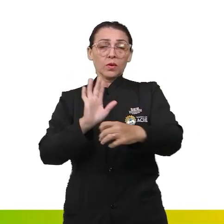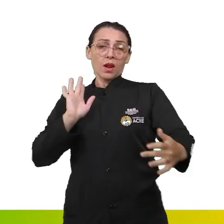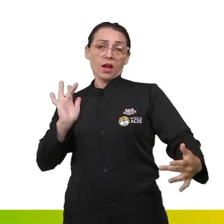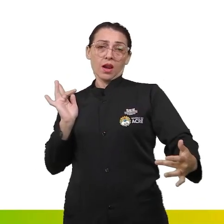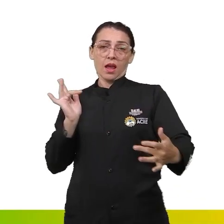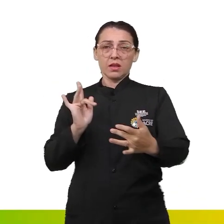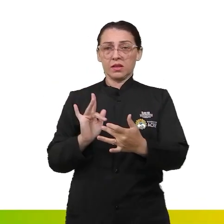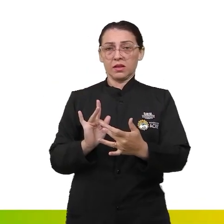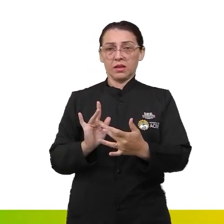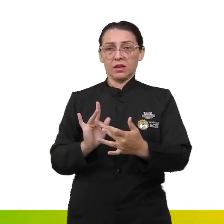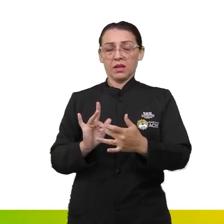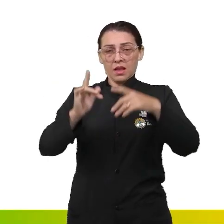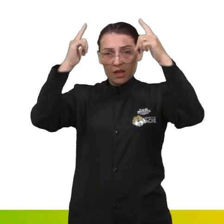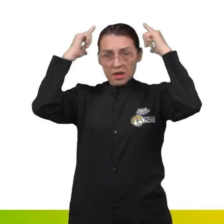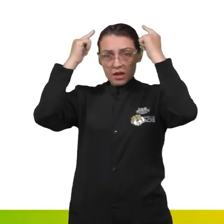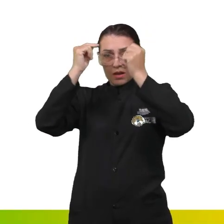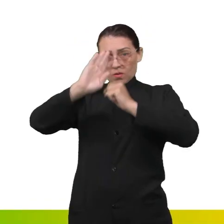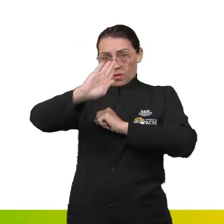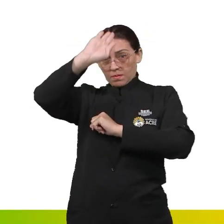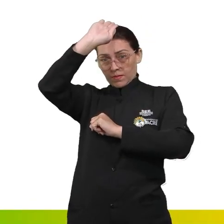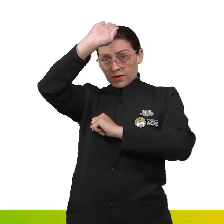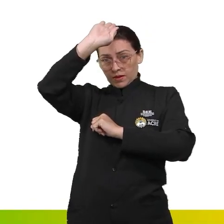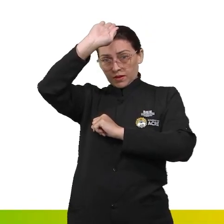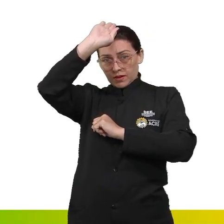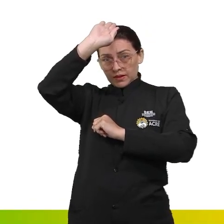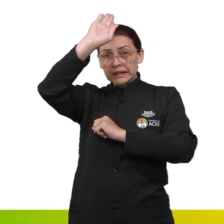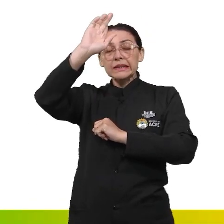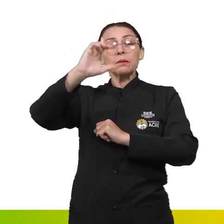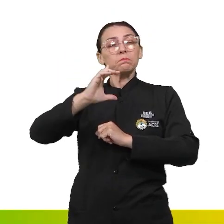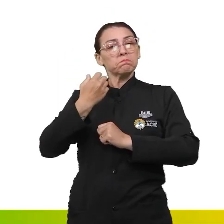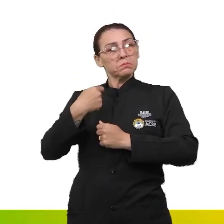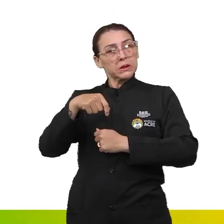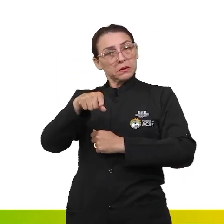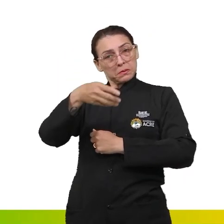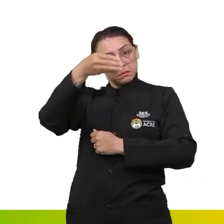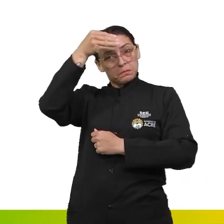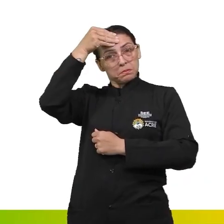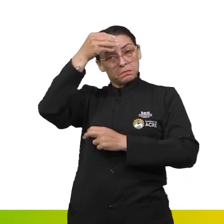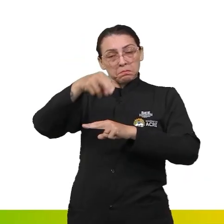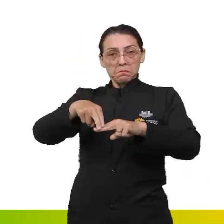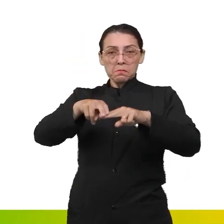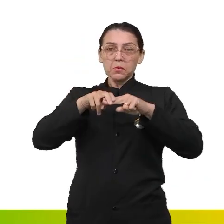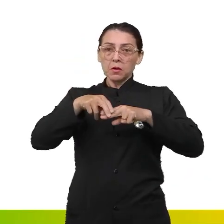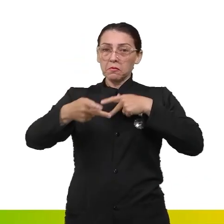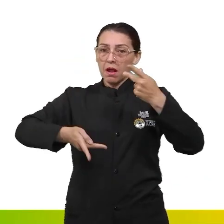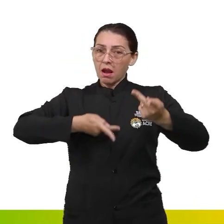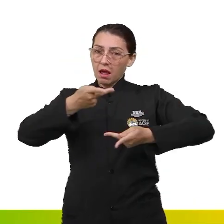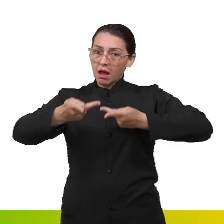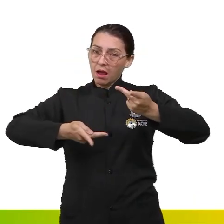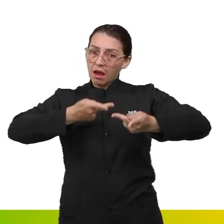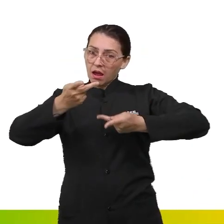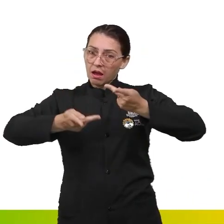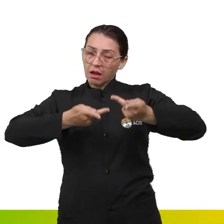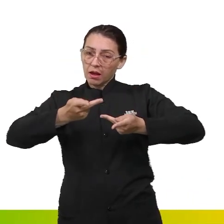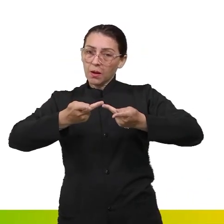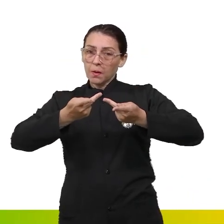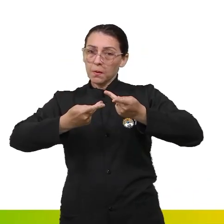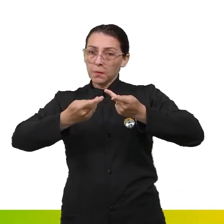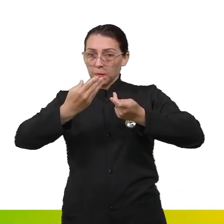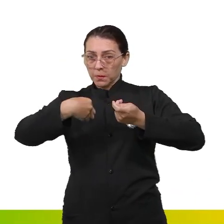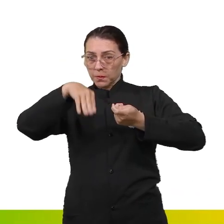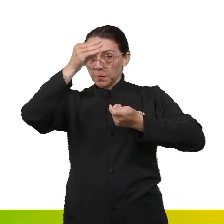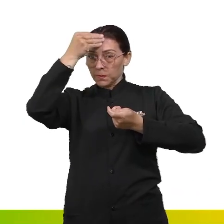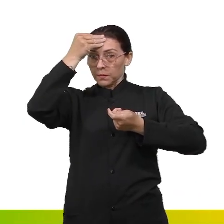clássica greco-romana. Isso tem que estar na cabeça de vocês, por isso está sendo tão falado, viu? Guardem